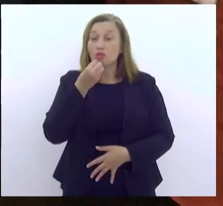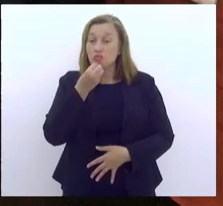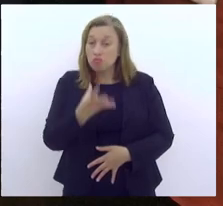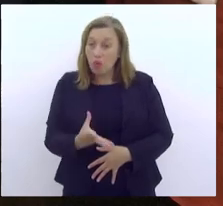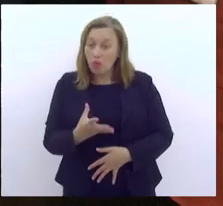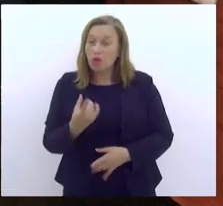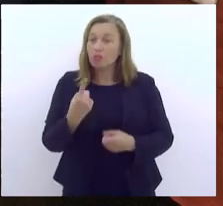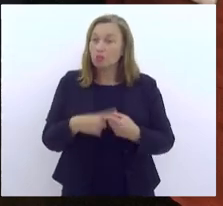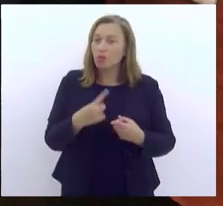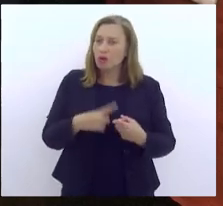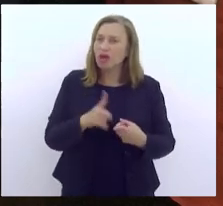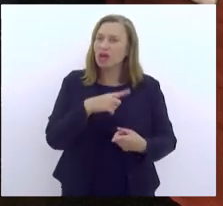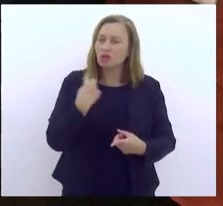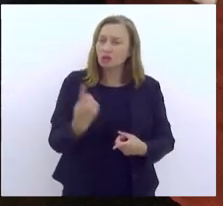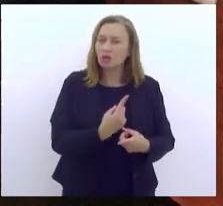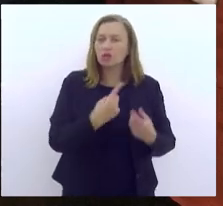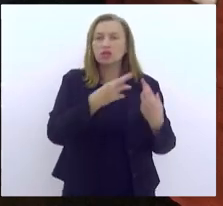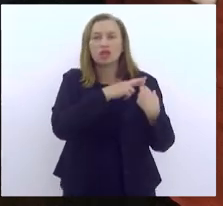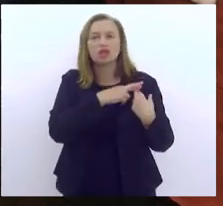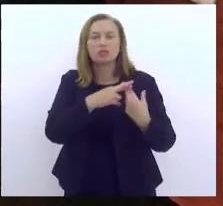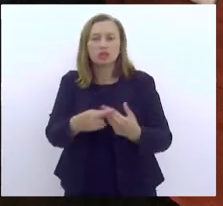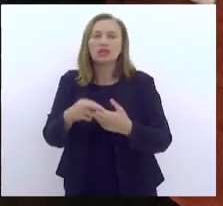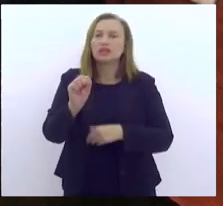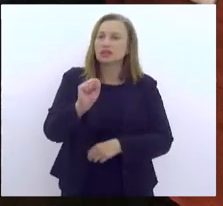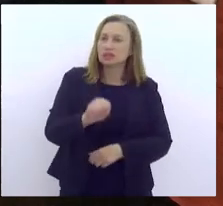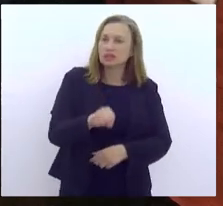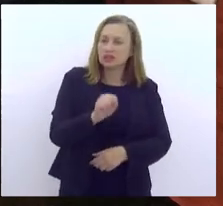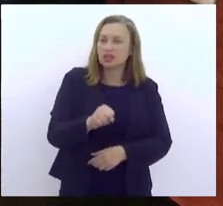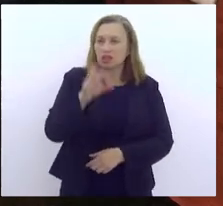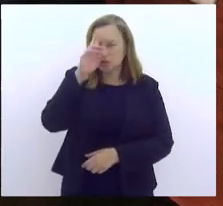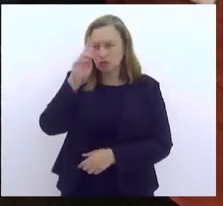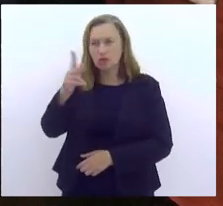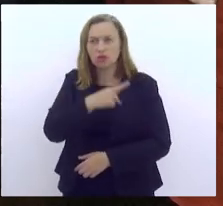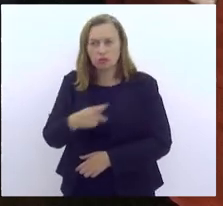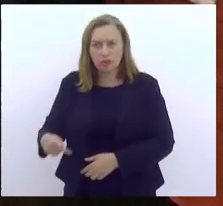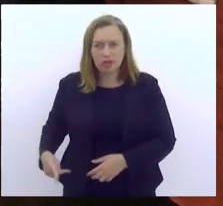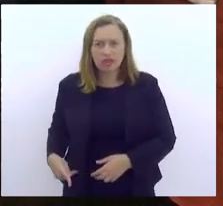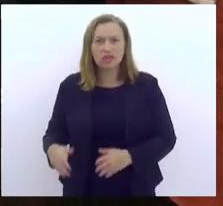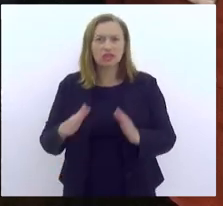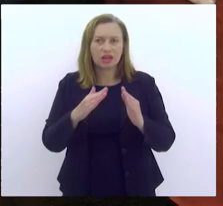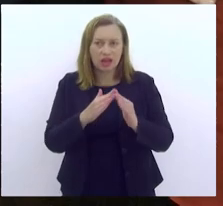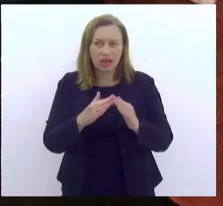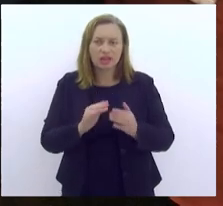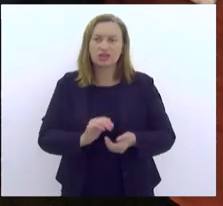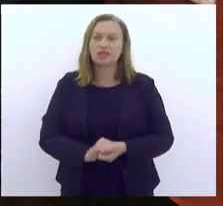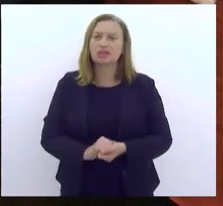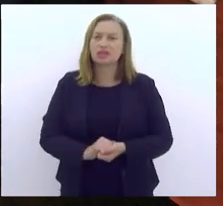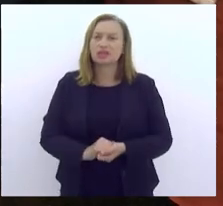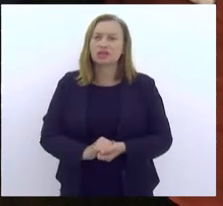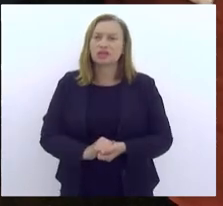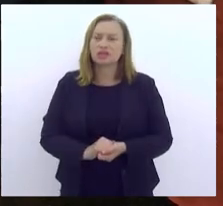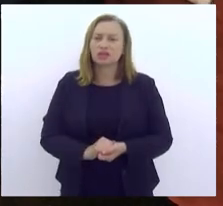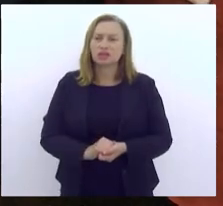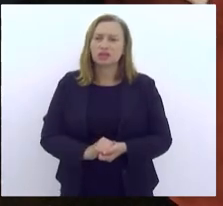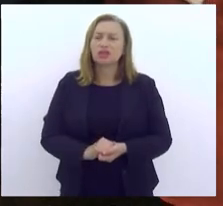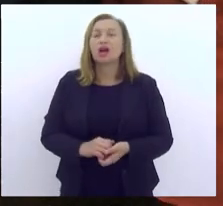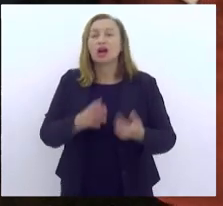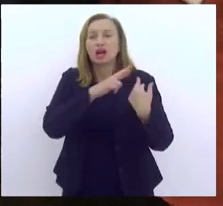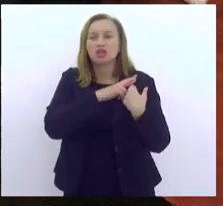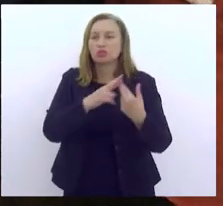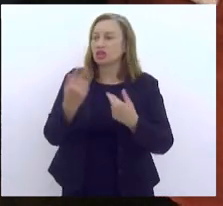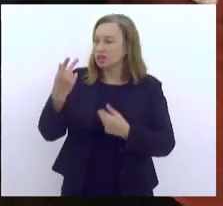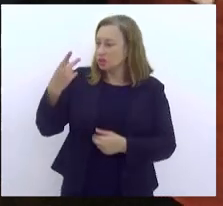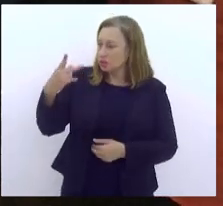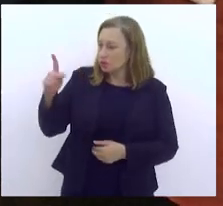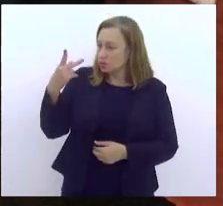porque é nossa responsabilidade, sim, e o senhor, como presidente da Casa, é a sua